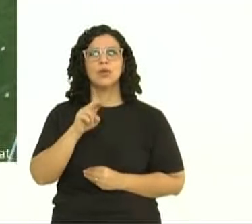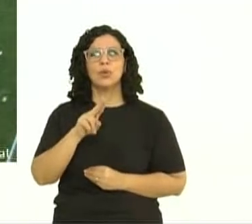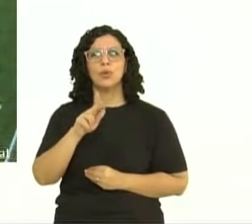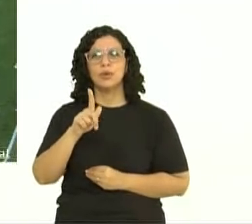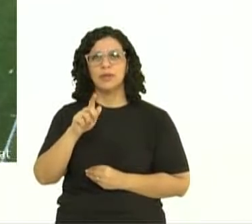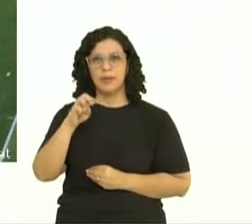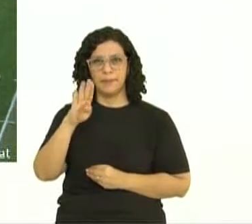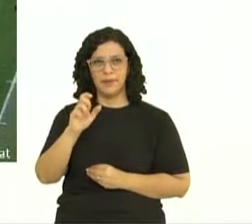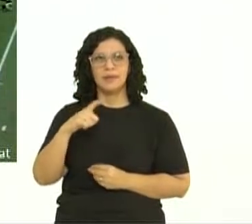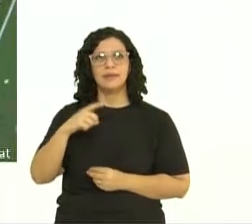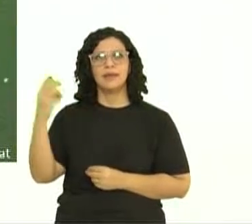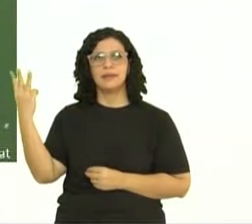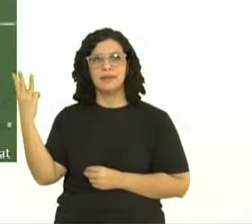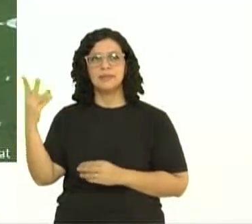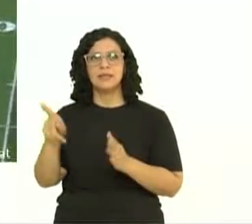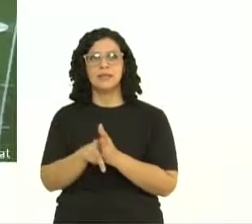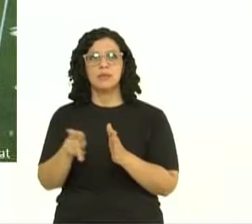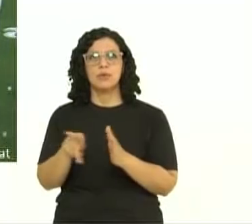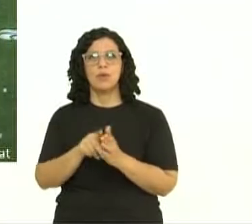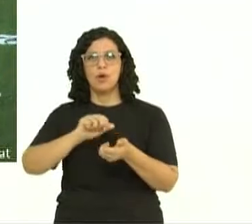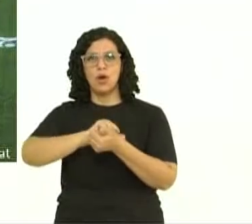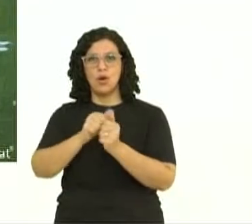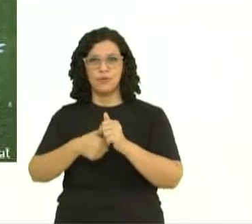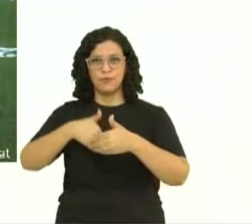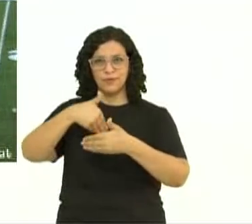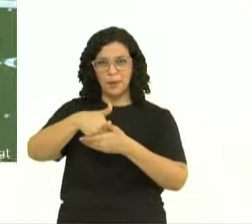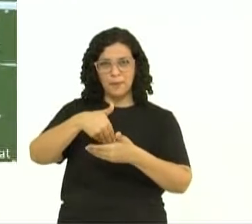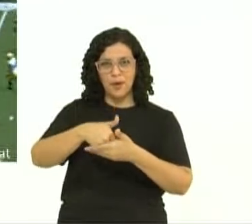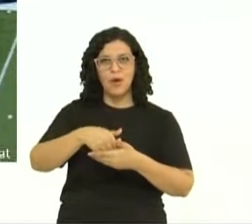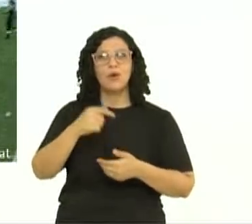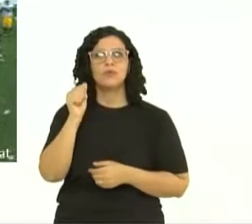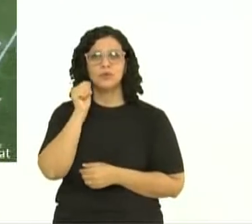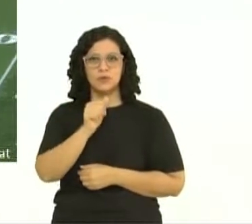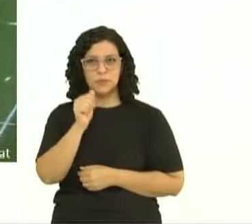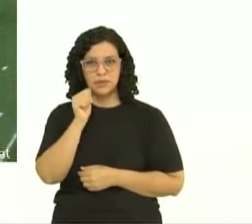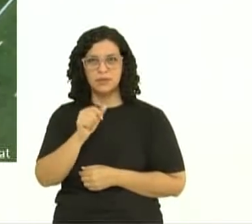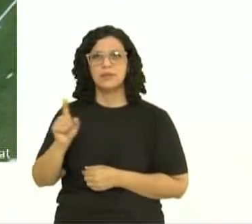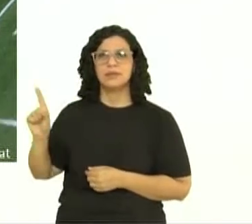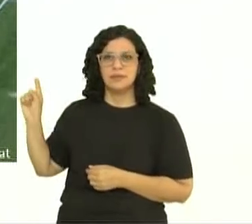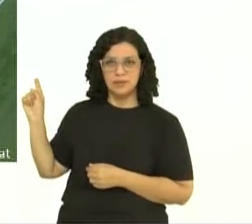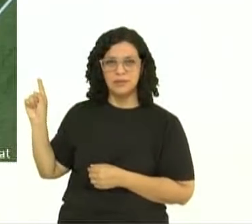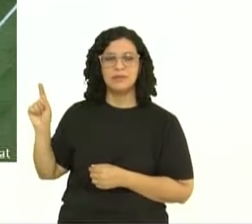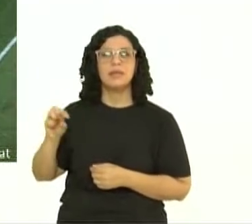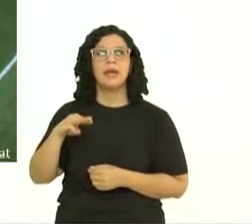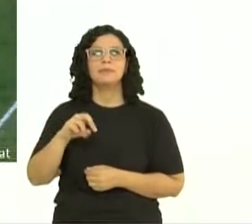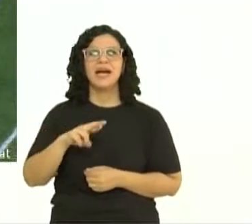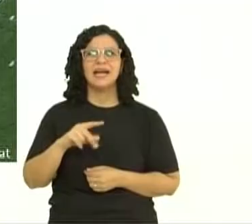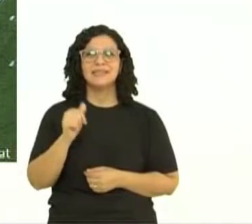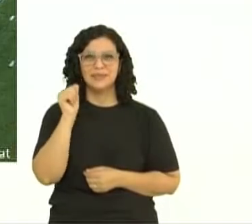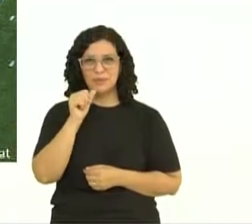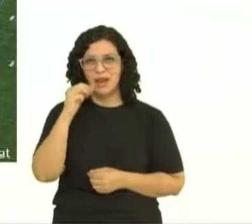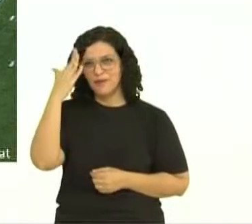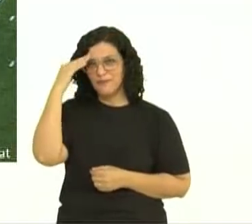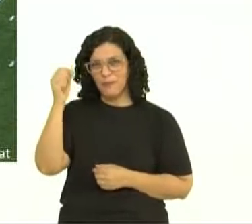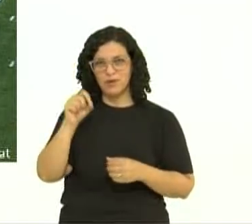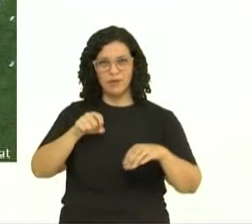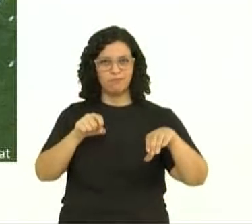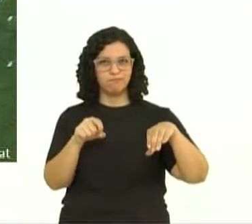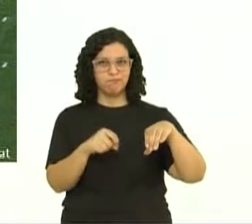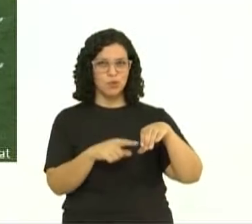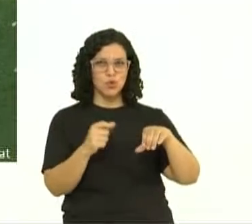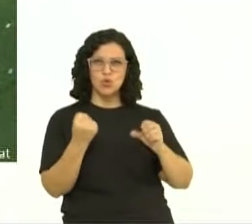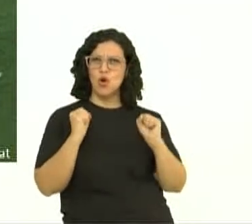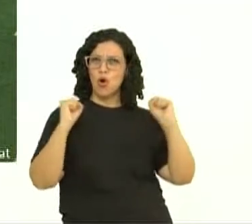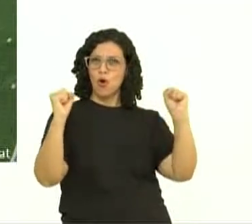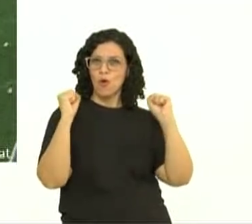Já temos também na terceira imagem, terceira animação ali, o futebol, foi o futebol feminino ali, um gol da Marta, né? Aqui embaixo, à esquerda de